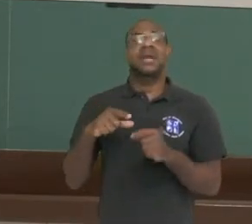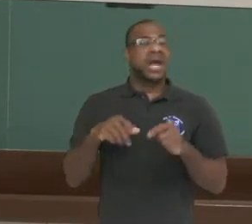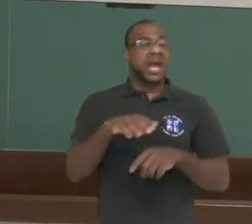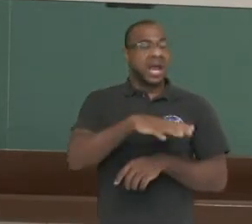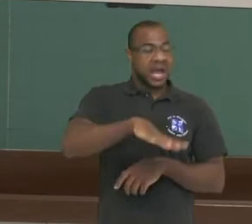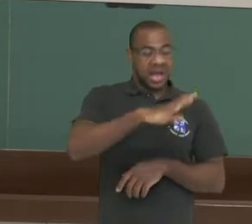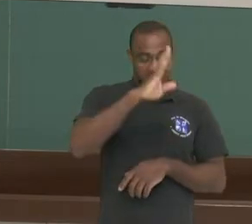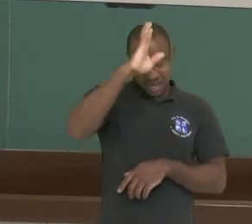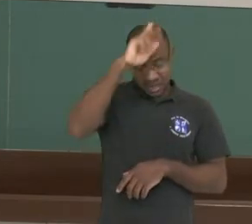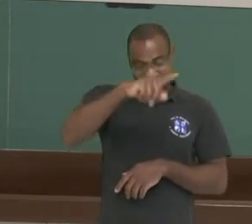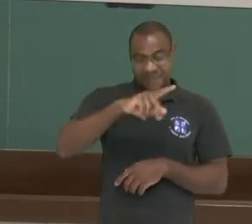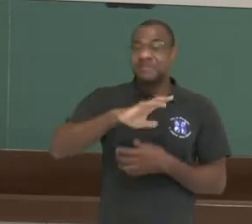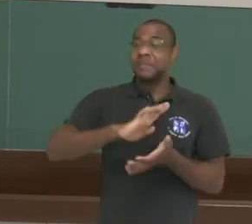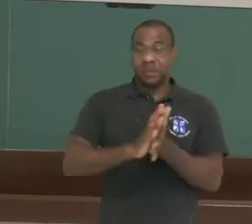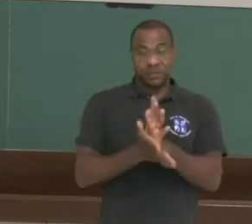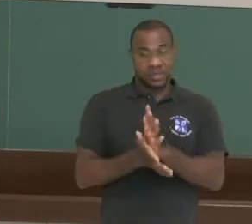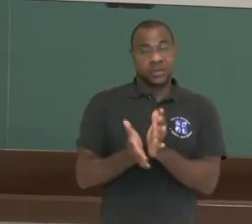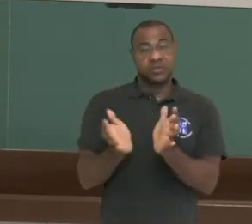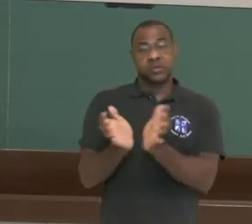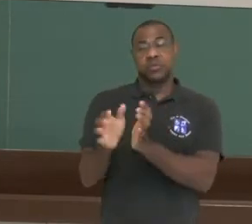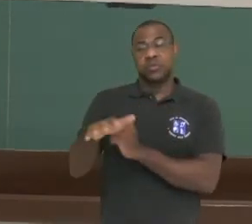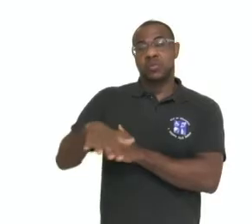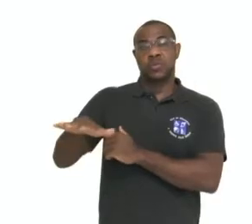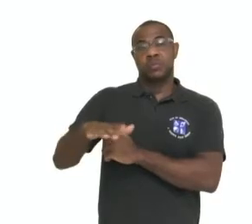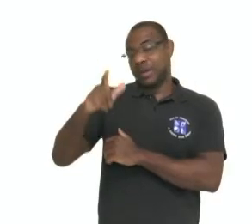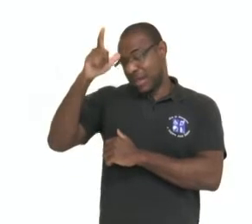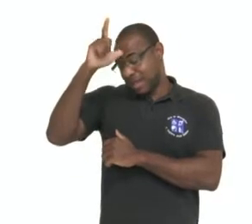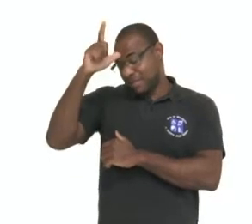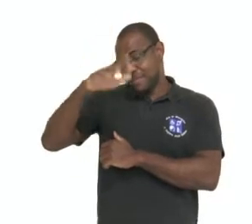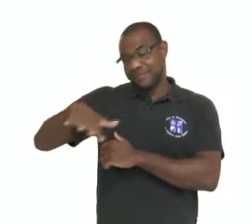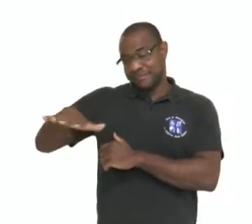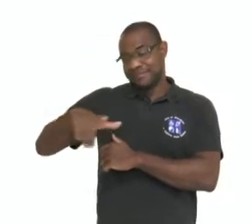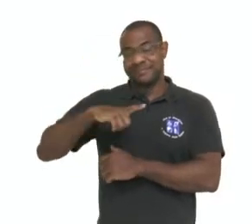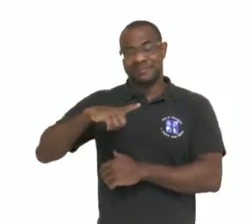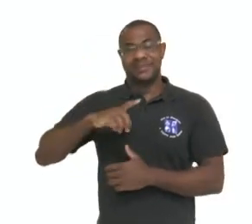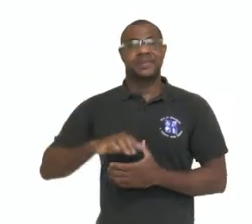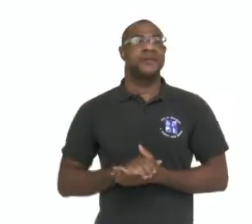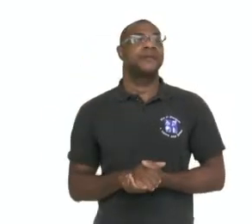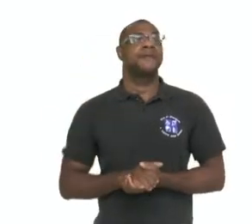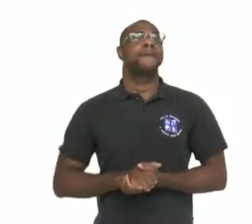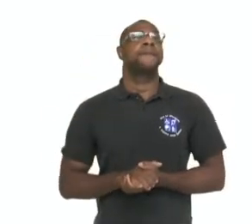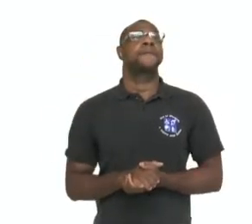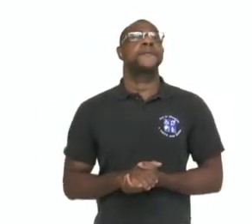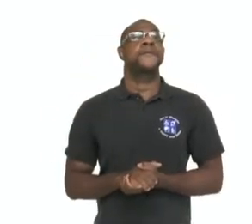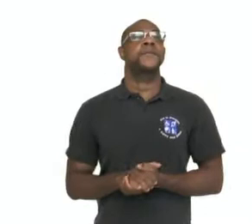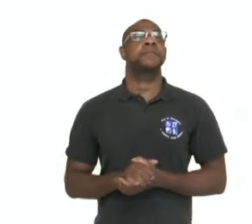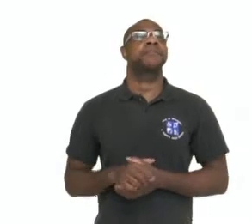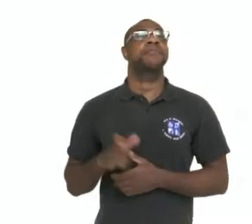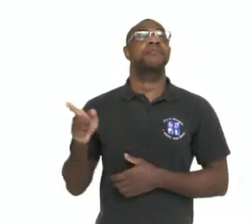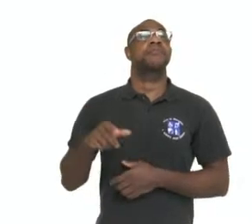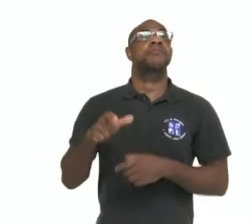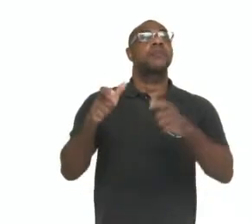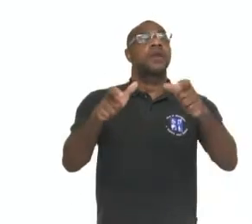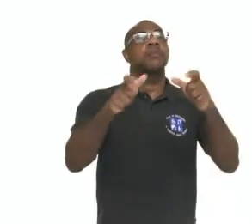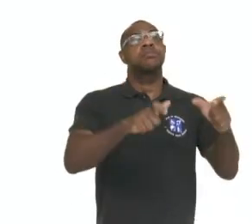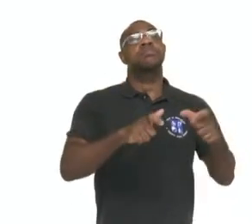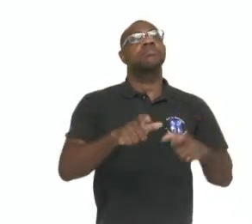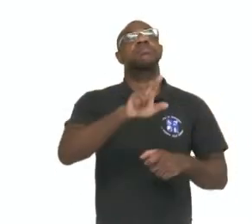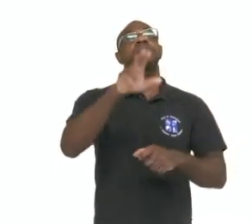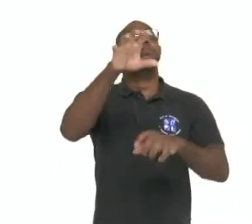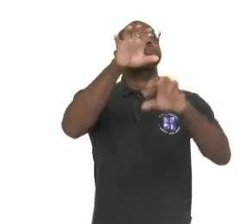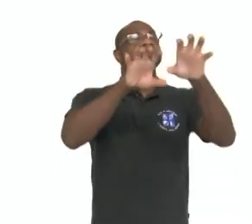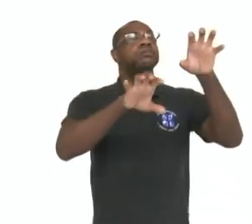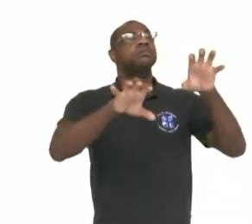burgúndios, fossos, os queruscos, né? Os marços, os batavos, os visigodos, né? Os